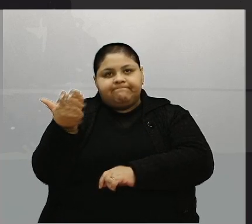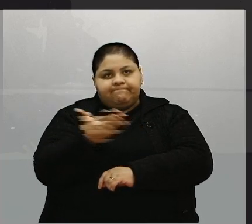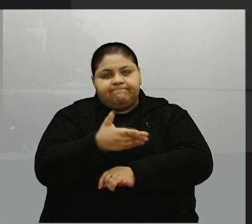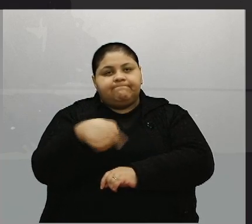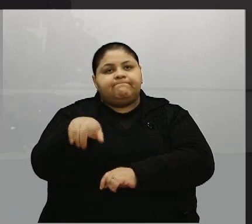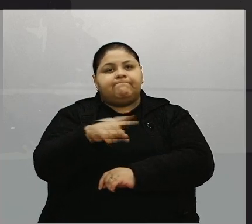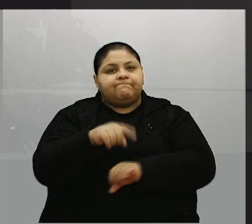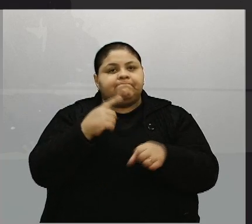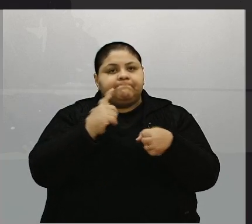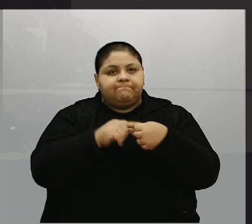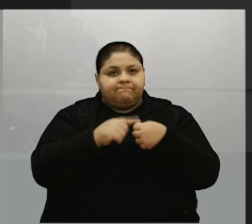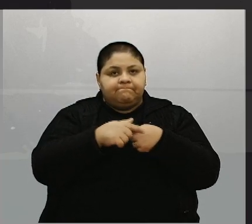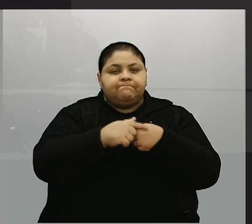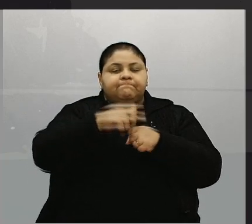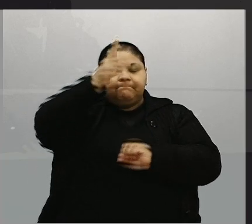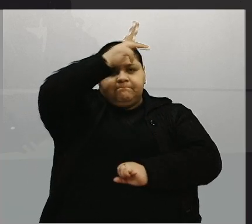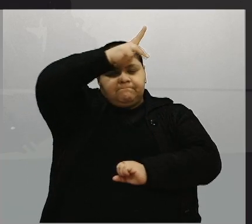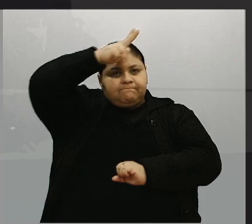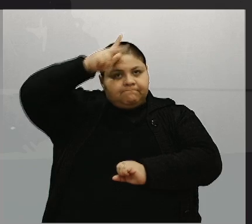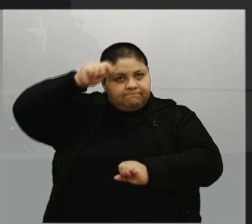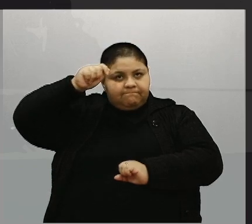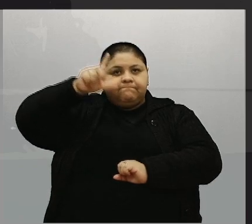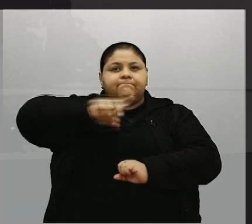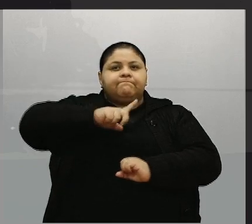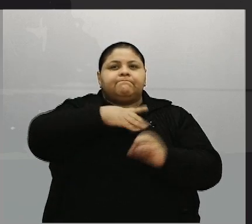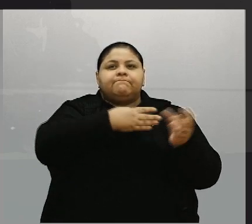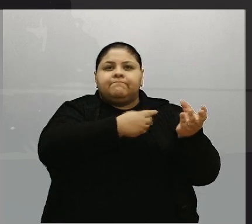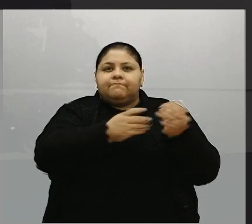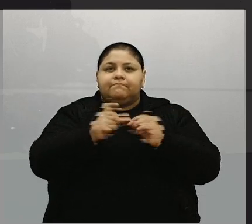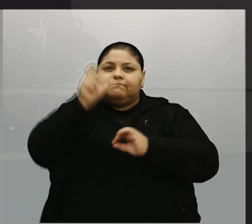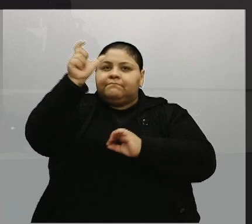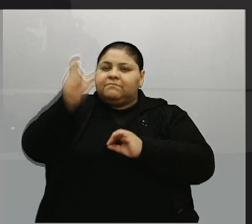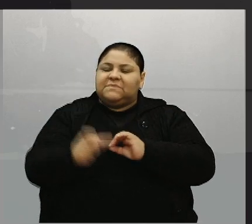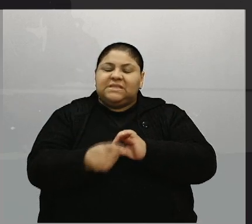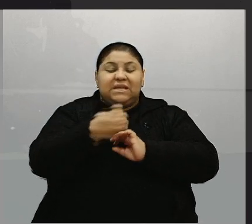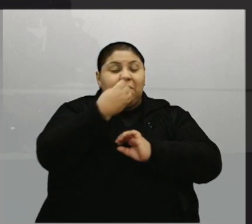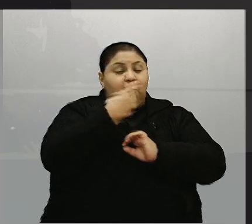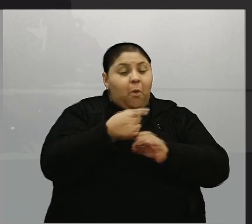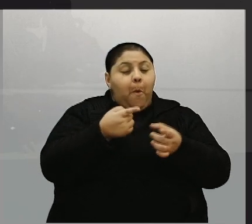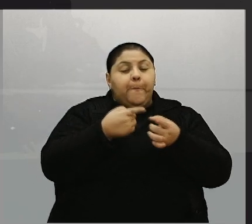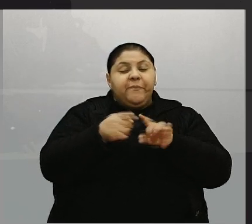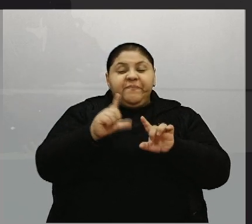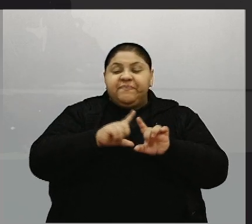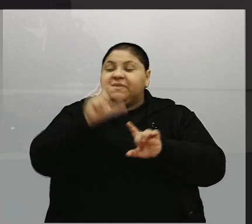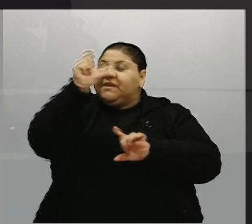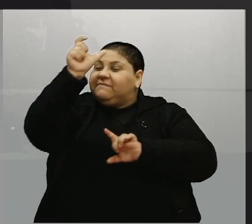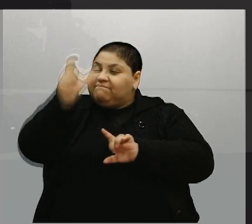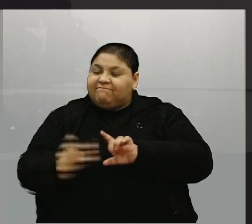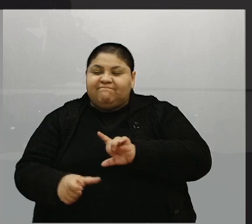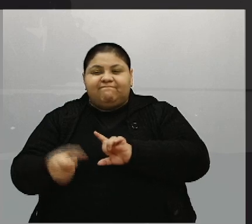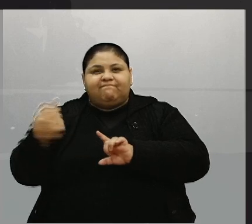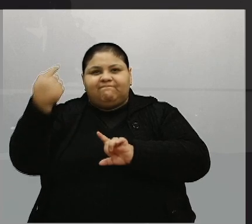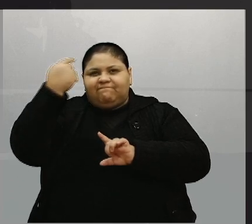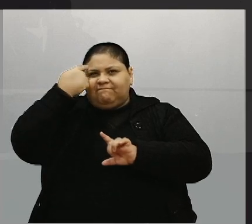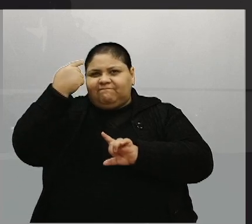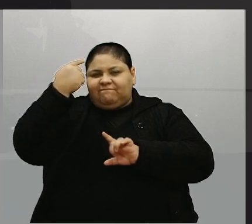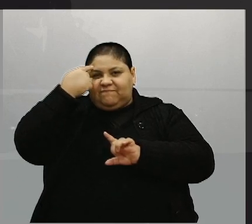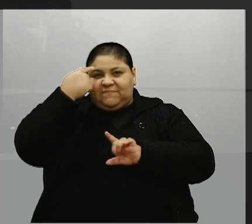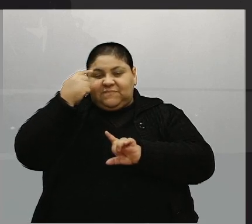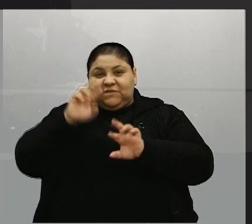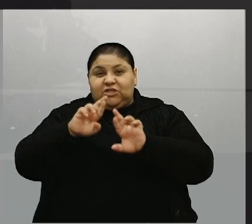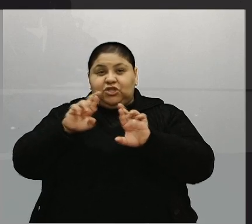nossa cidade, o nosso município, tem muitas pessoas boas, mas tem ainda algumas pessoas que pensam só no seu